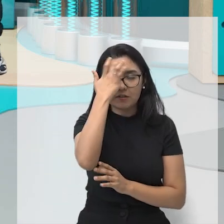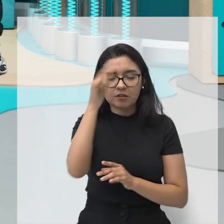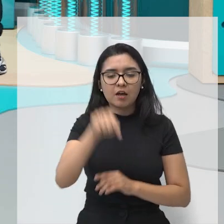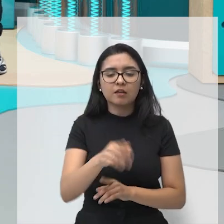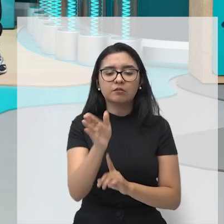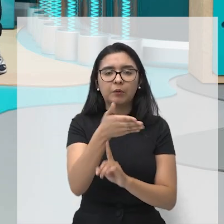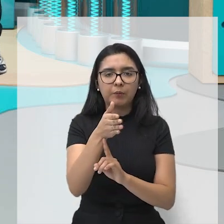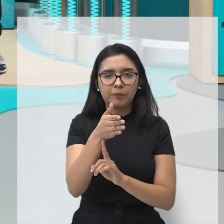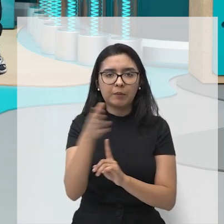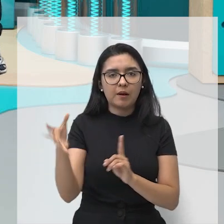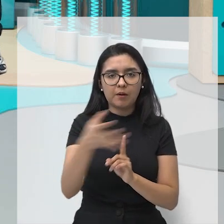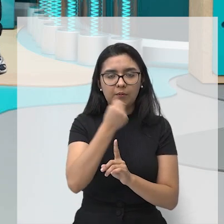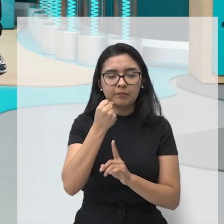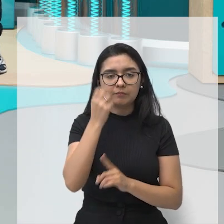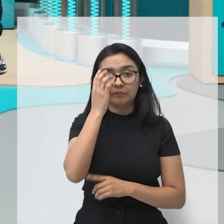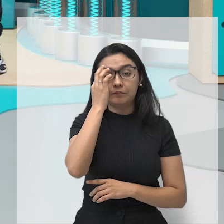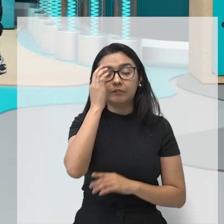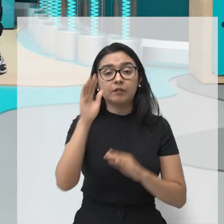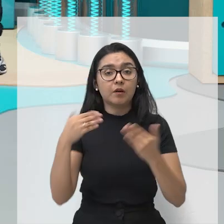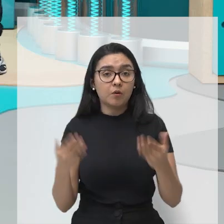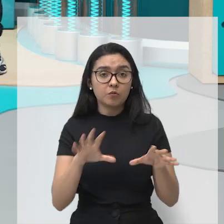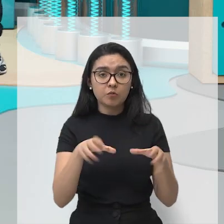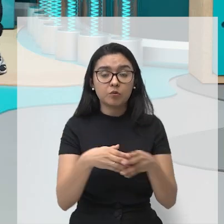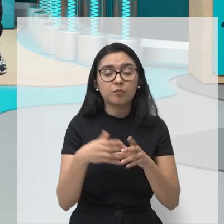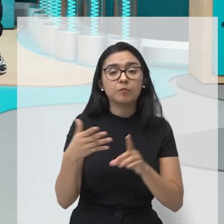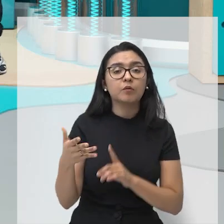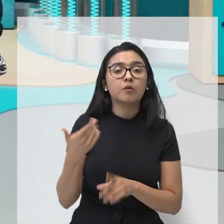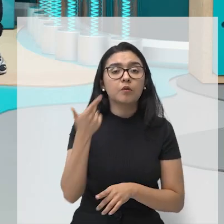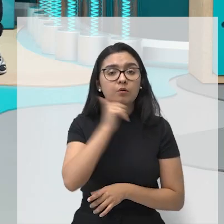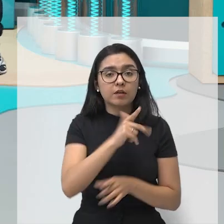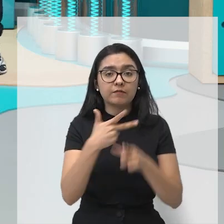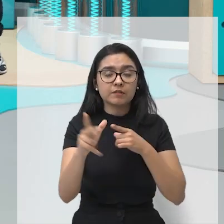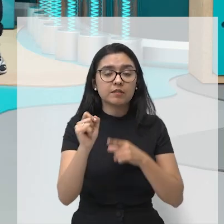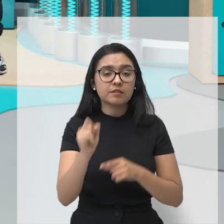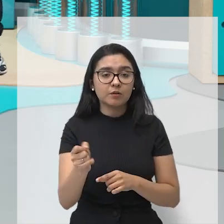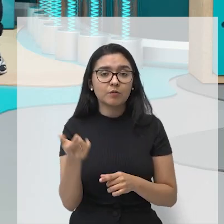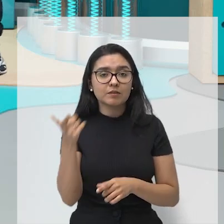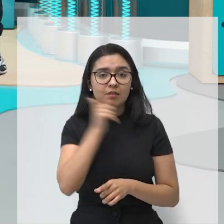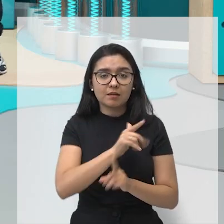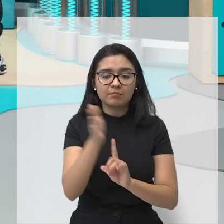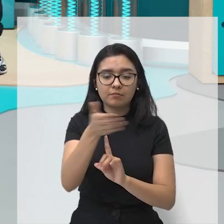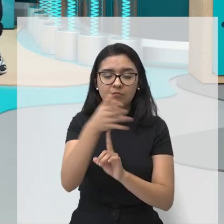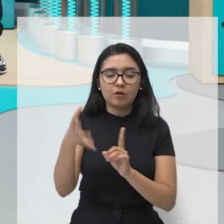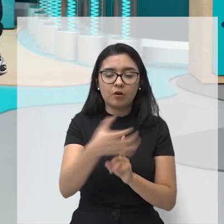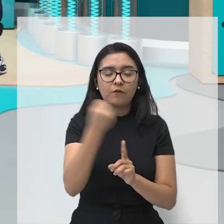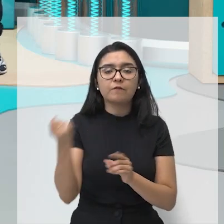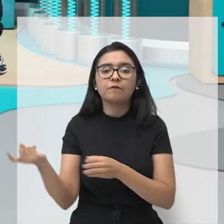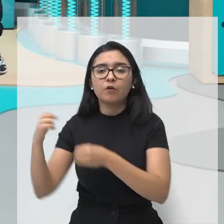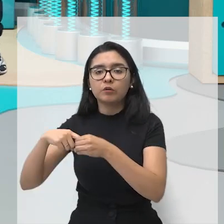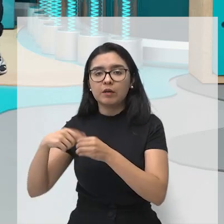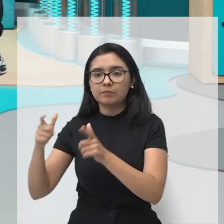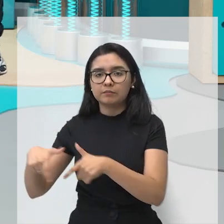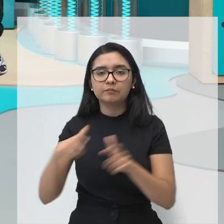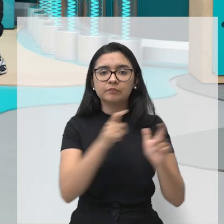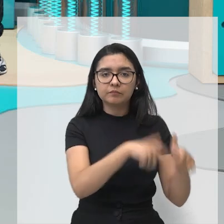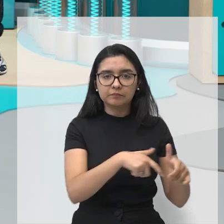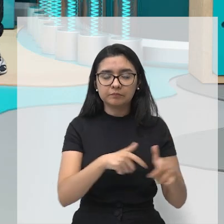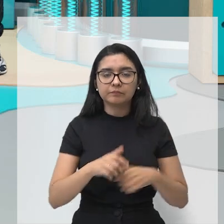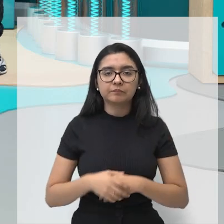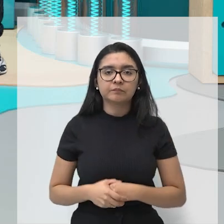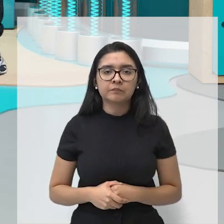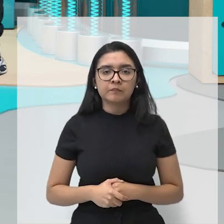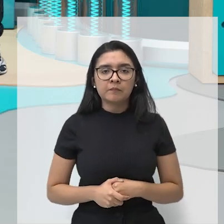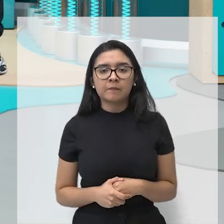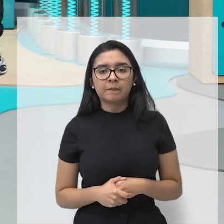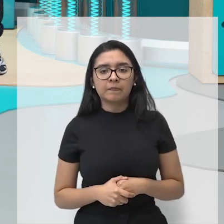do campo, até a bandeira. E aí ganha quem conseguir roubar e voltar ali para o seu campo de